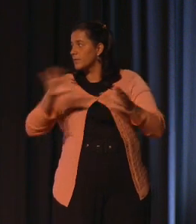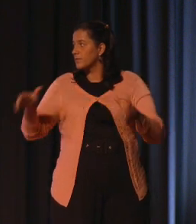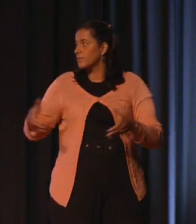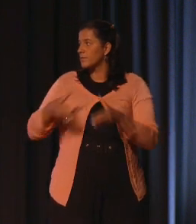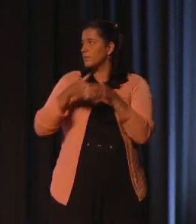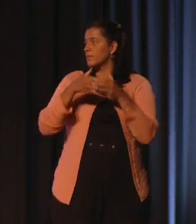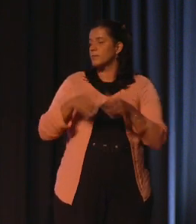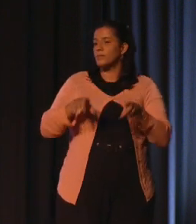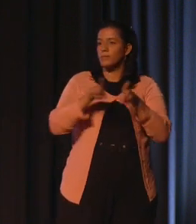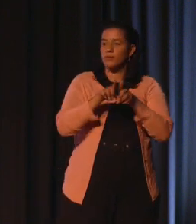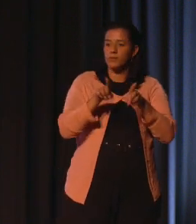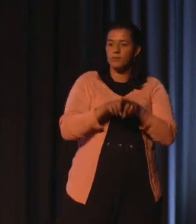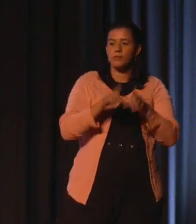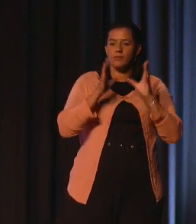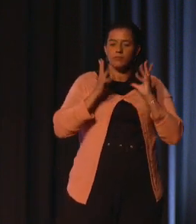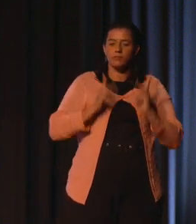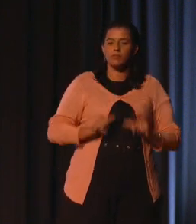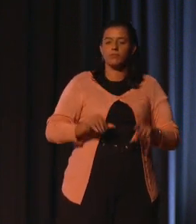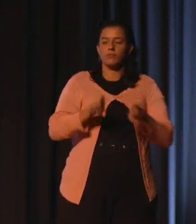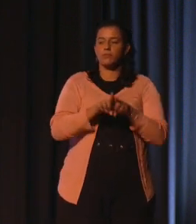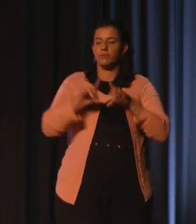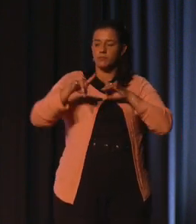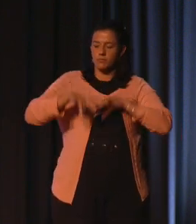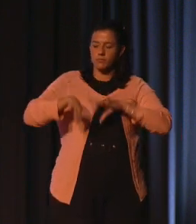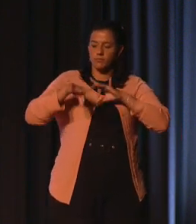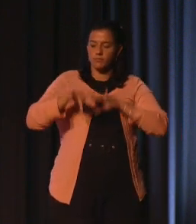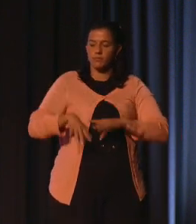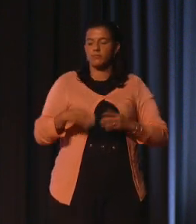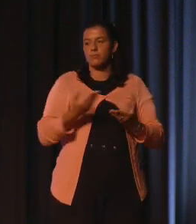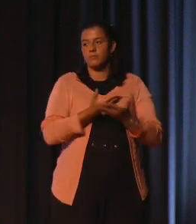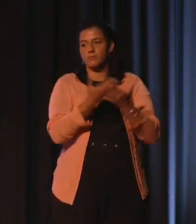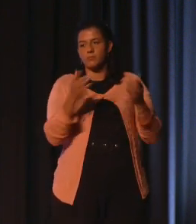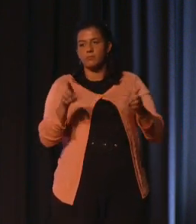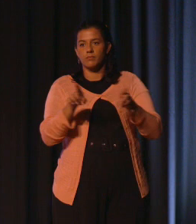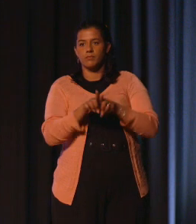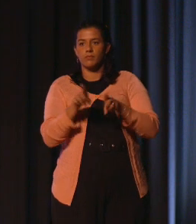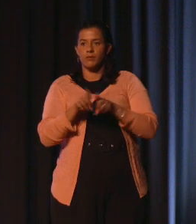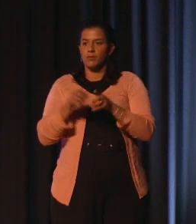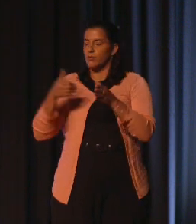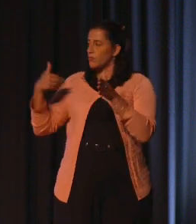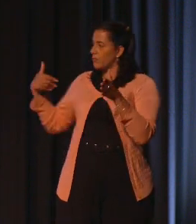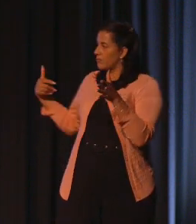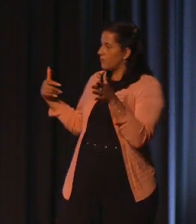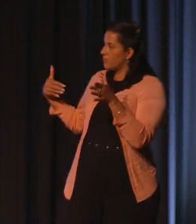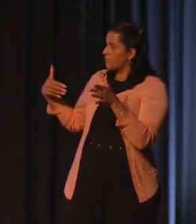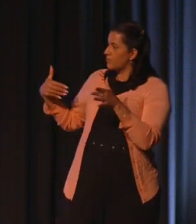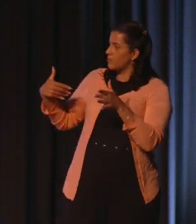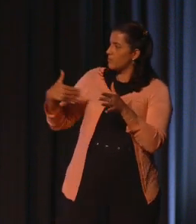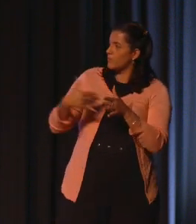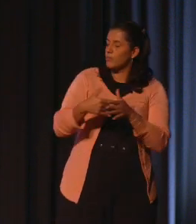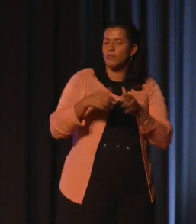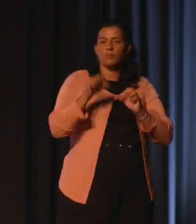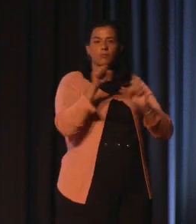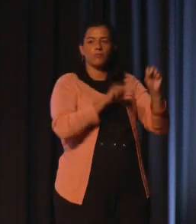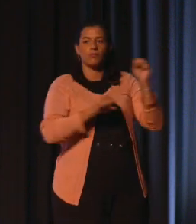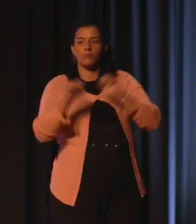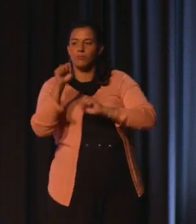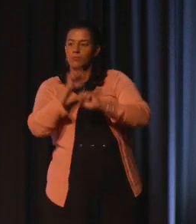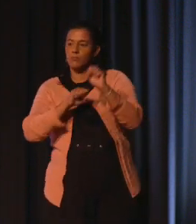porque a gente fala nas equipes multiprofissional técnica, mas a gente depende desde o pessoal que trabalha na limpeza,